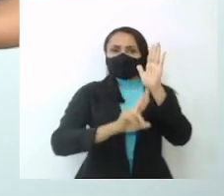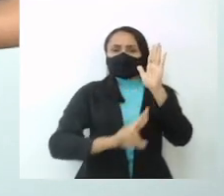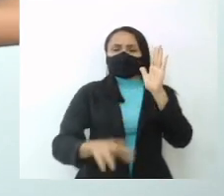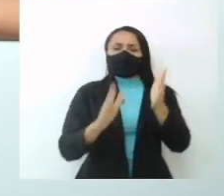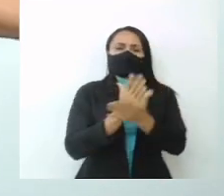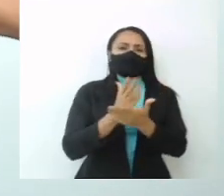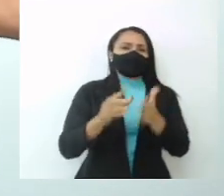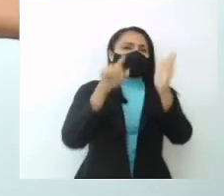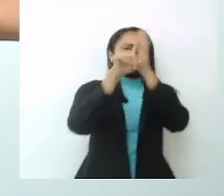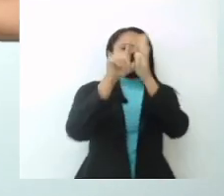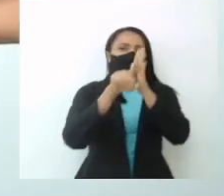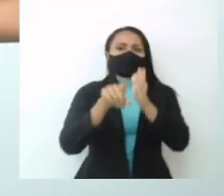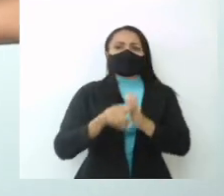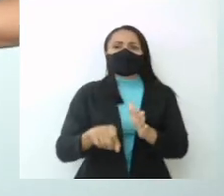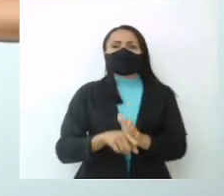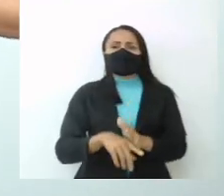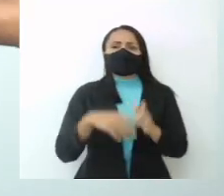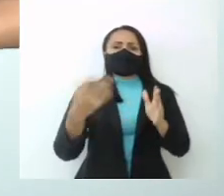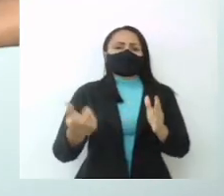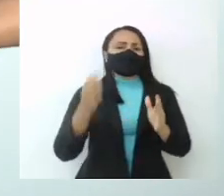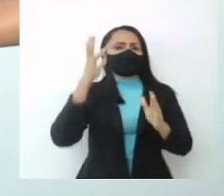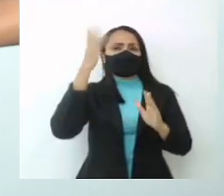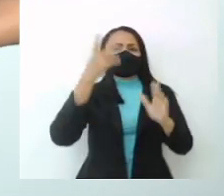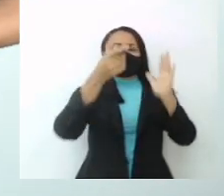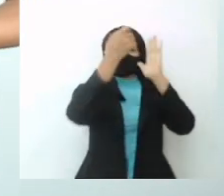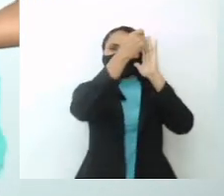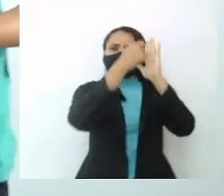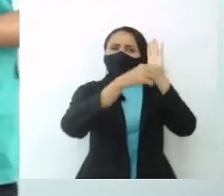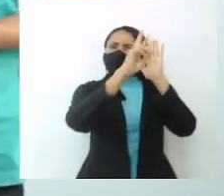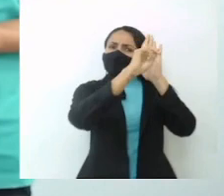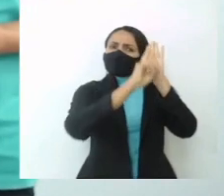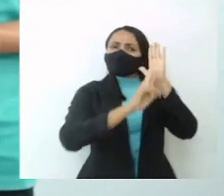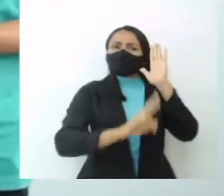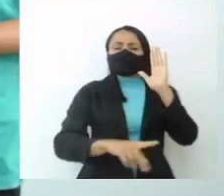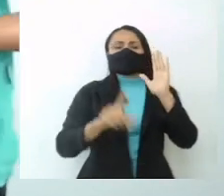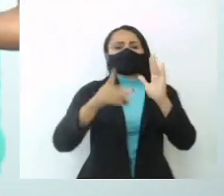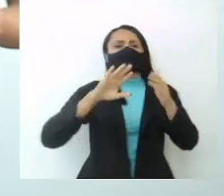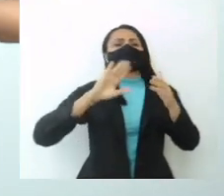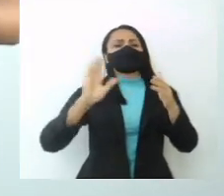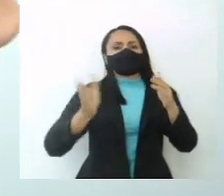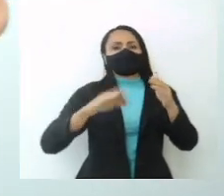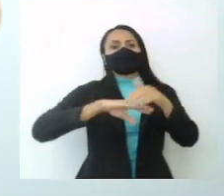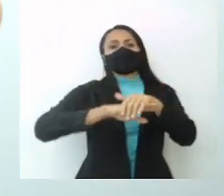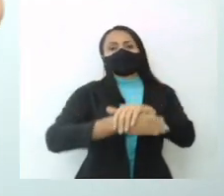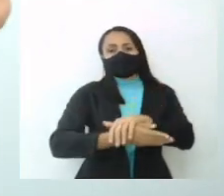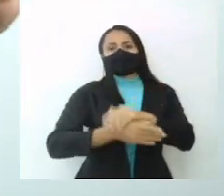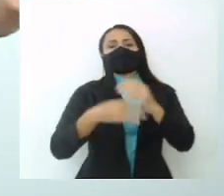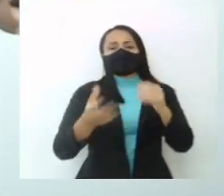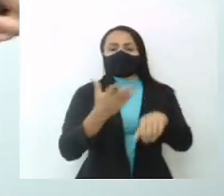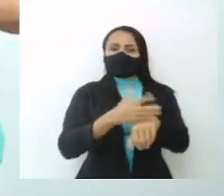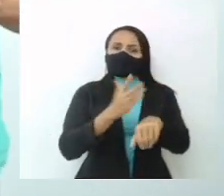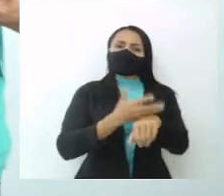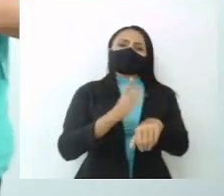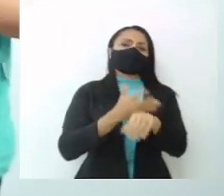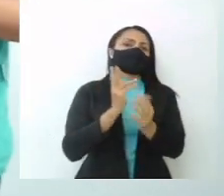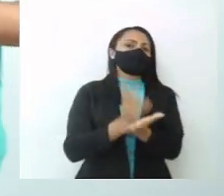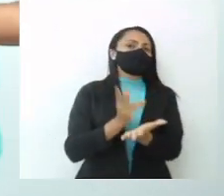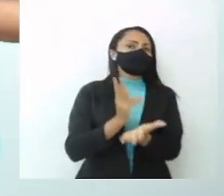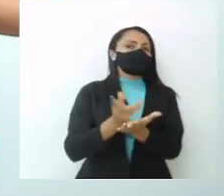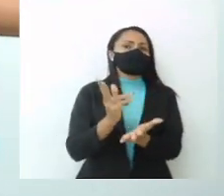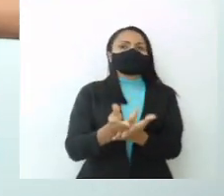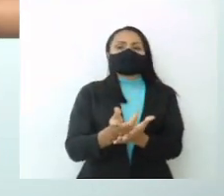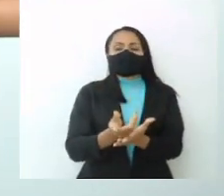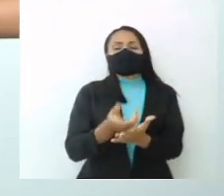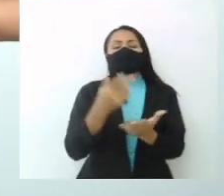que se resolve uma regra de 3 simples, e vocês já estão acostumados, fazem isso quase que diariamente. A gente usa a regra de 3 aí